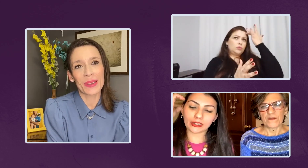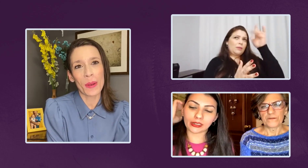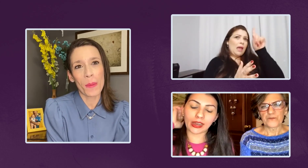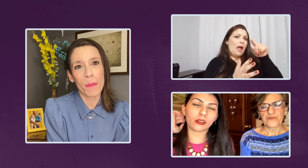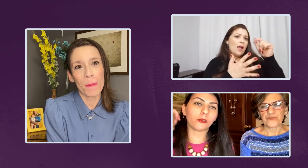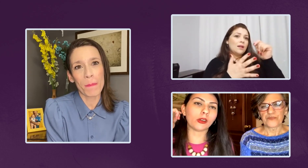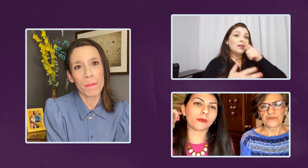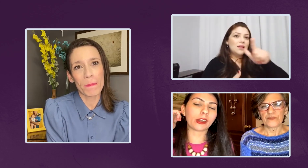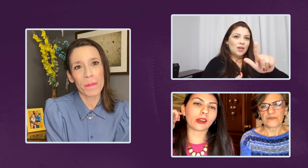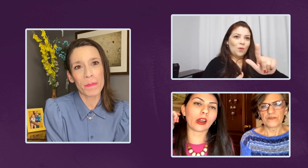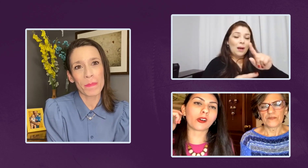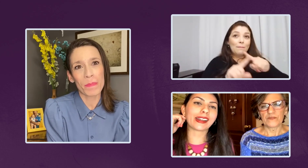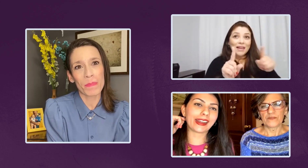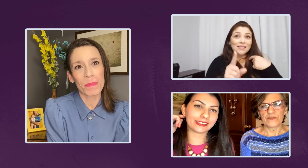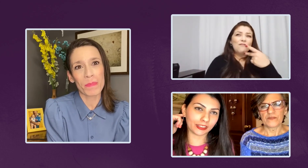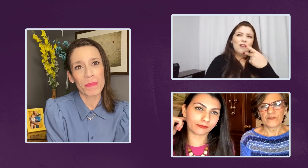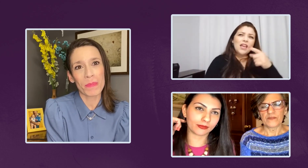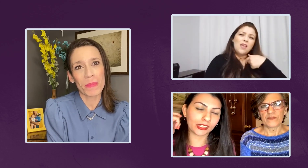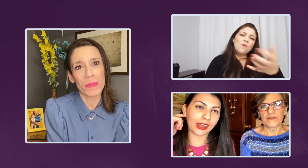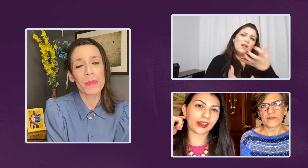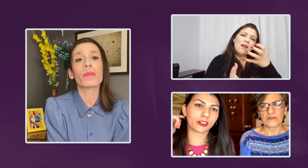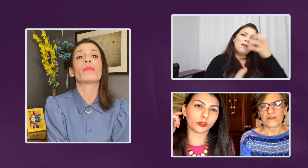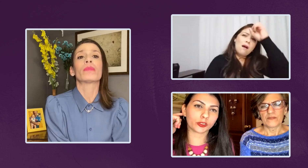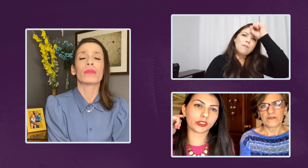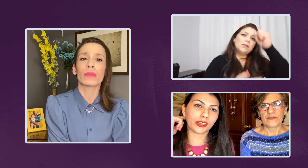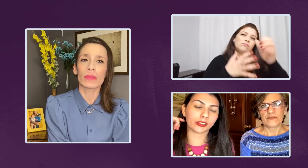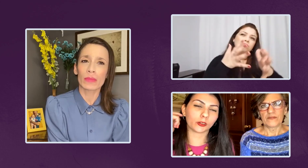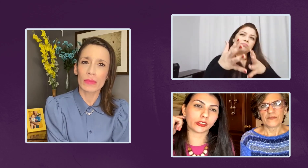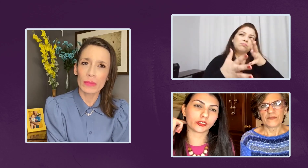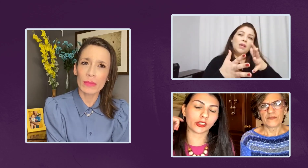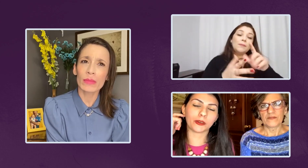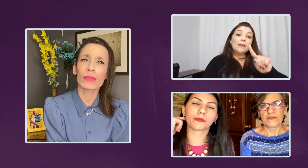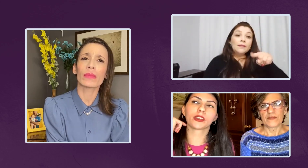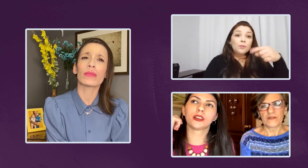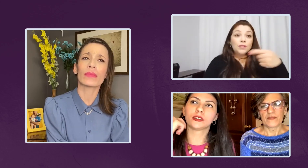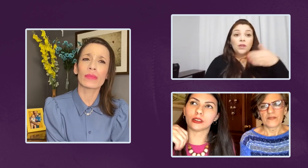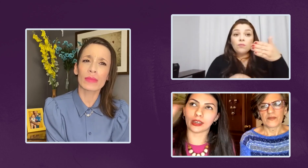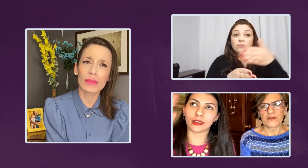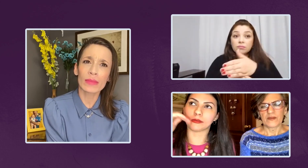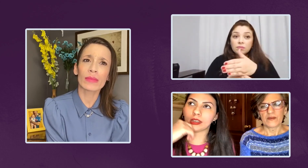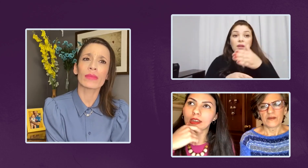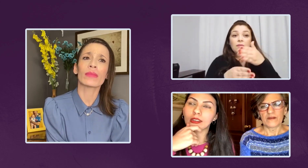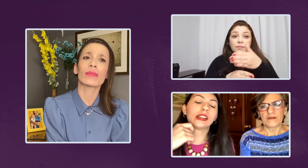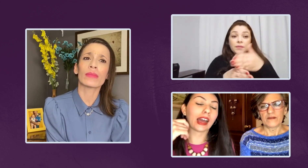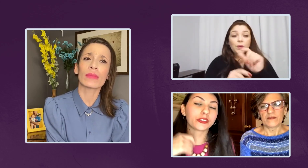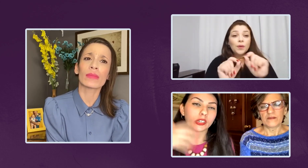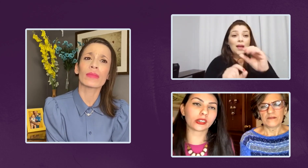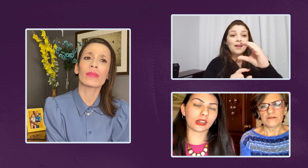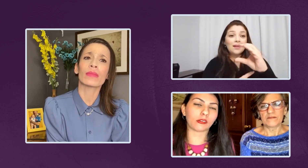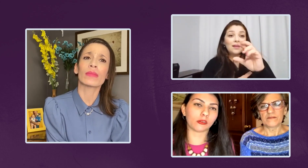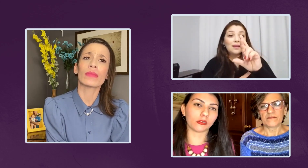uma certa idade, eu fui frequentar o CRESA, que era da Tuiuti, aqui de Curitiba. E